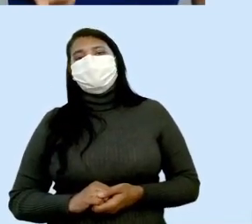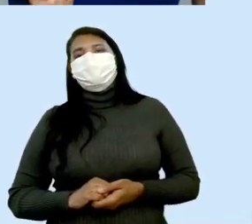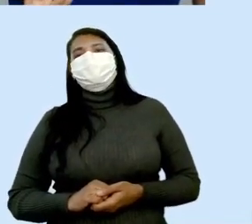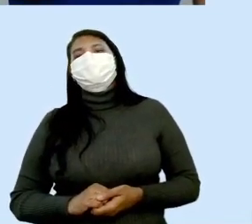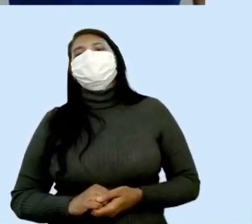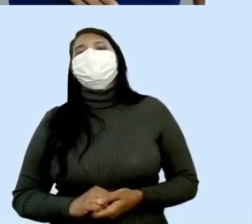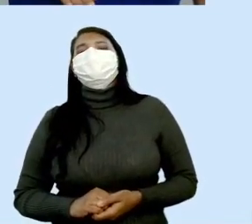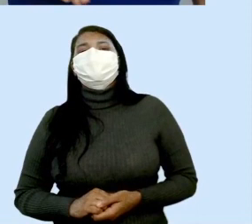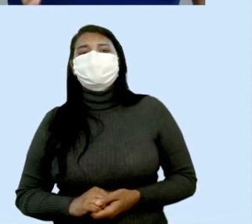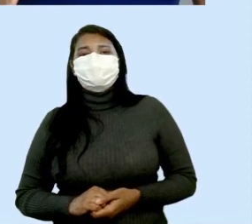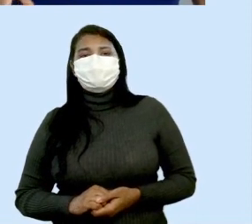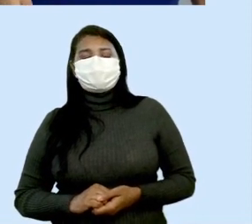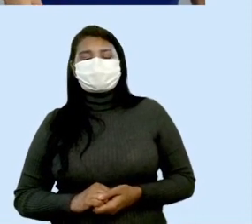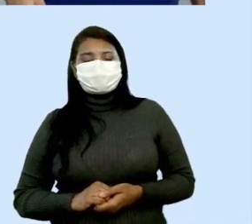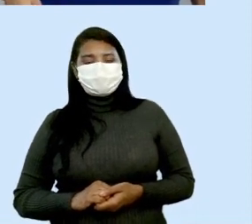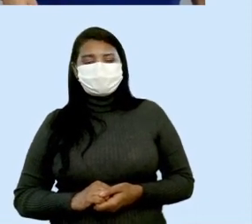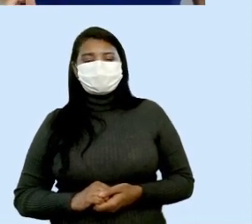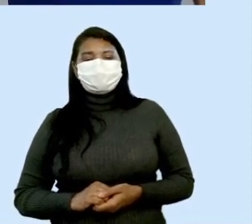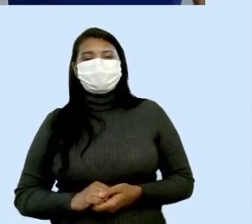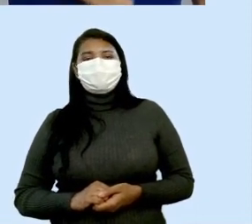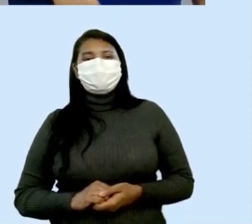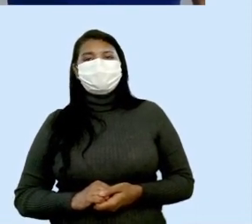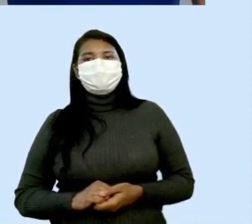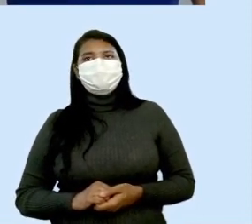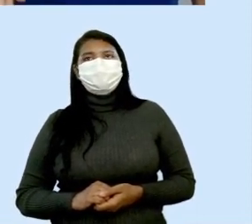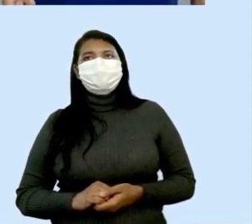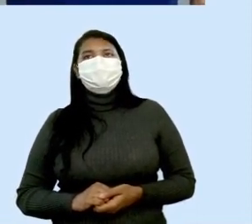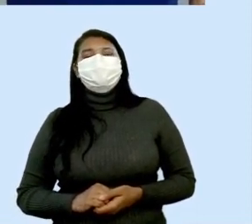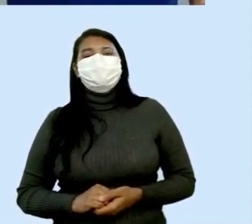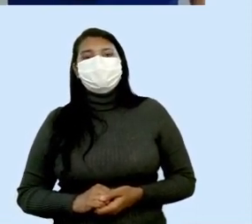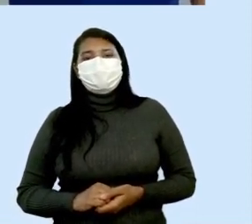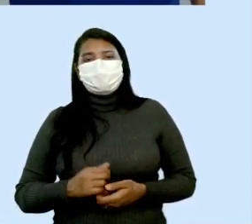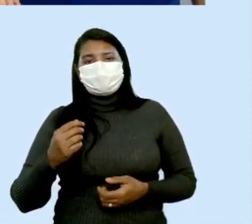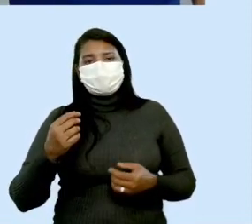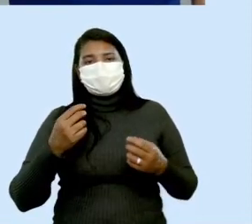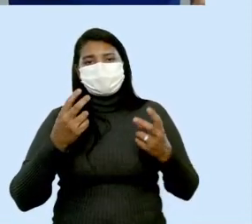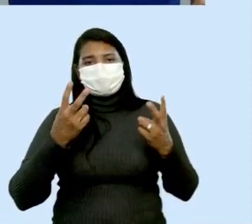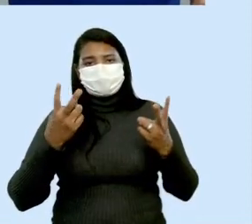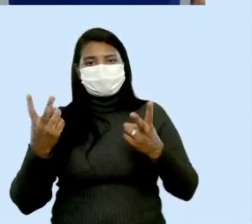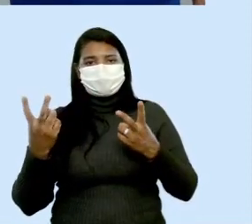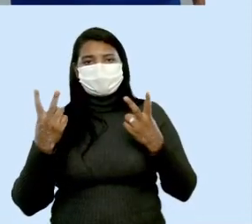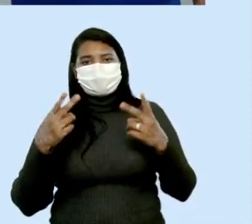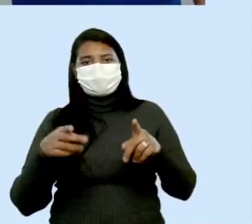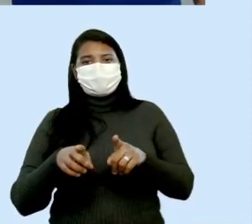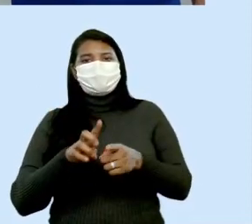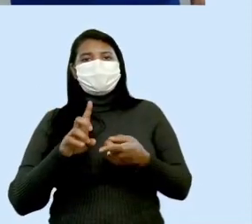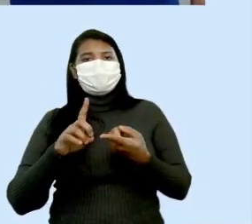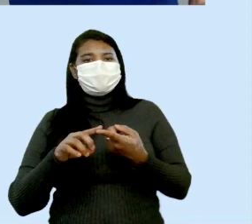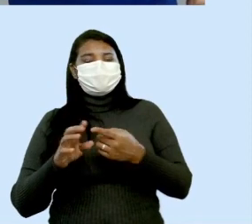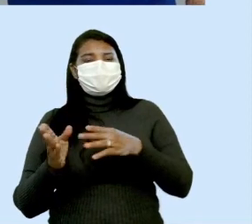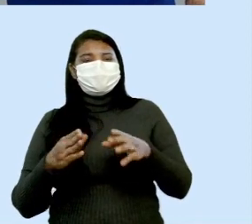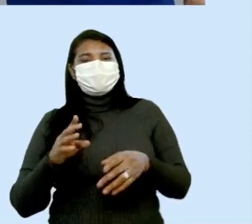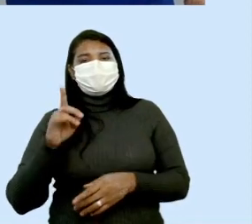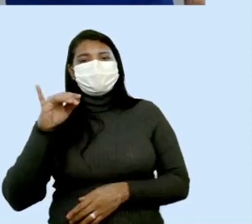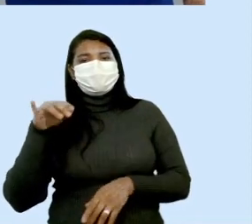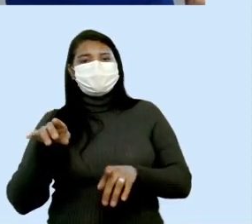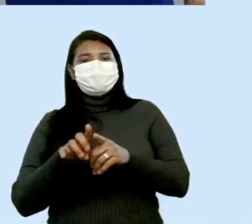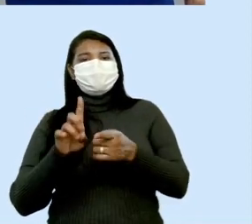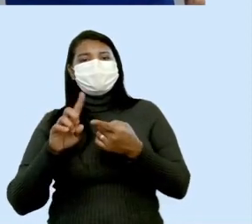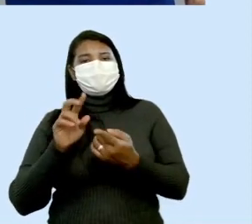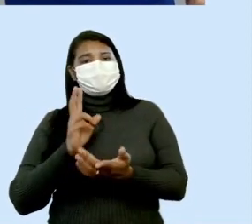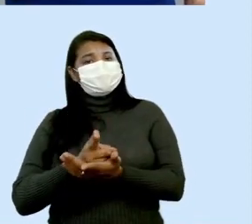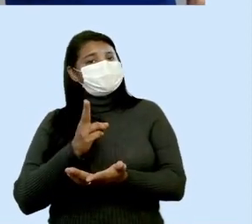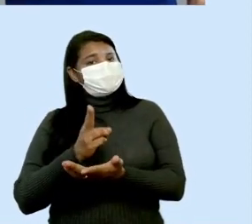speak English? Did he speak English? Então, veja que essas alternâncias, o did se